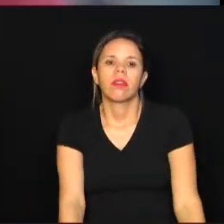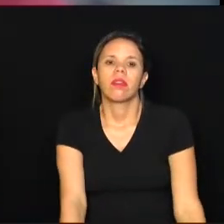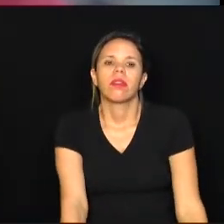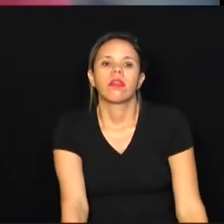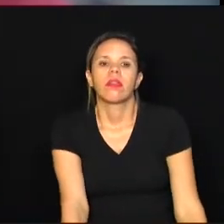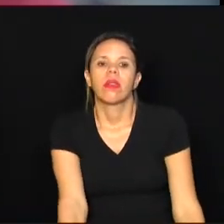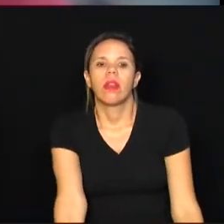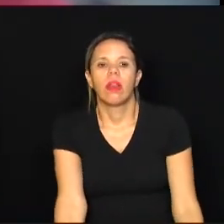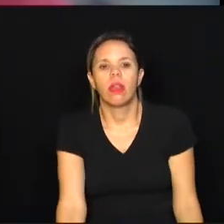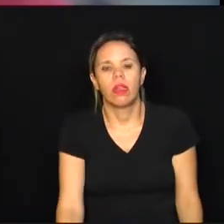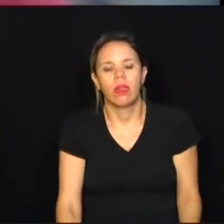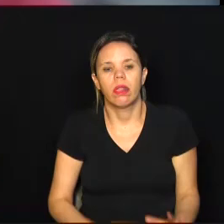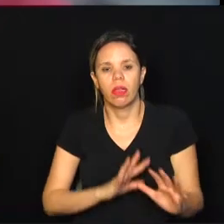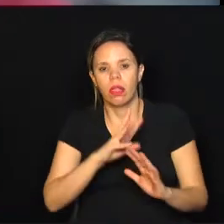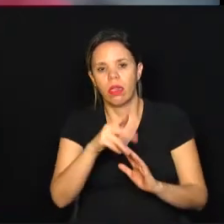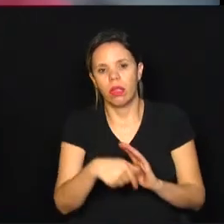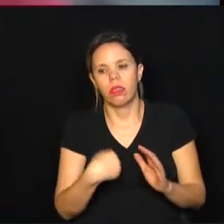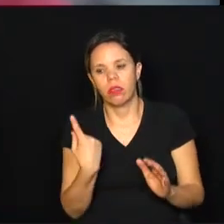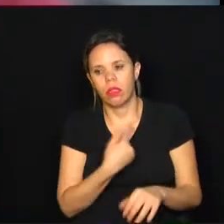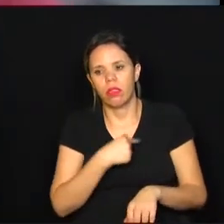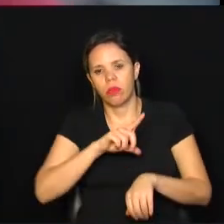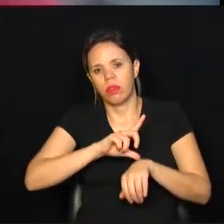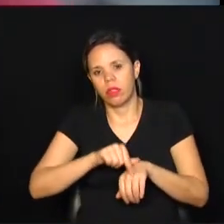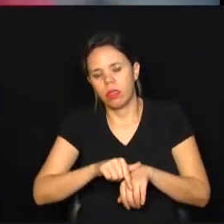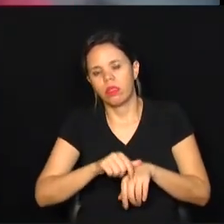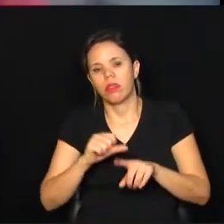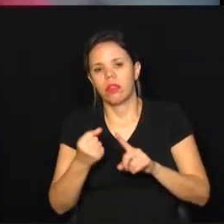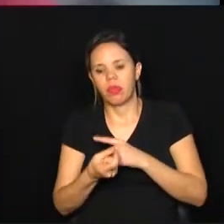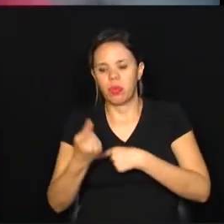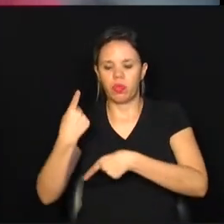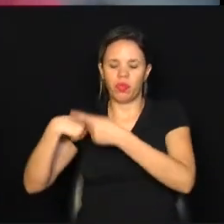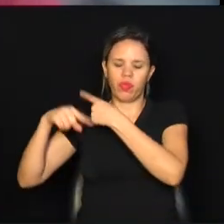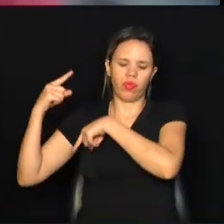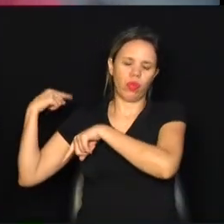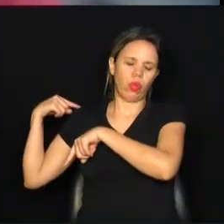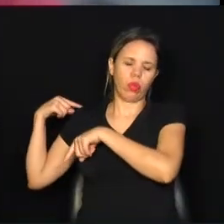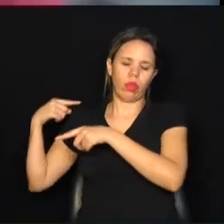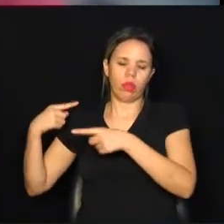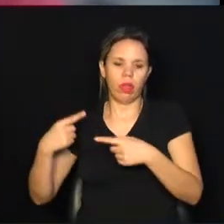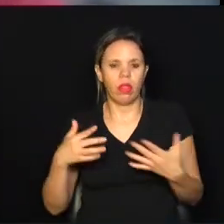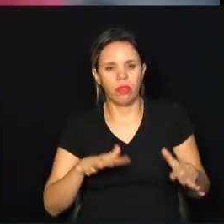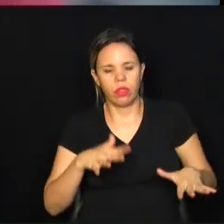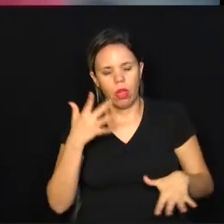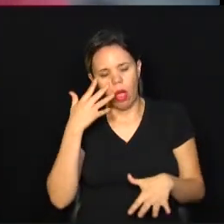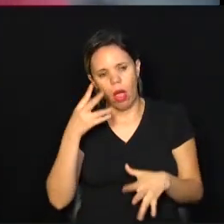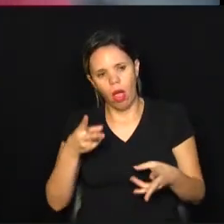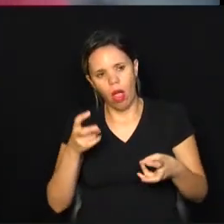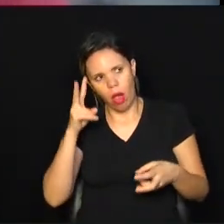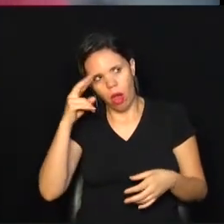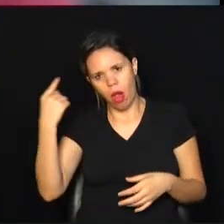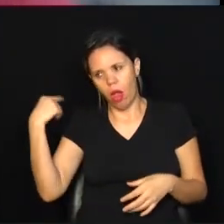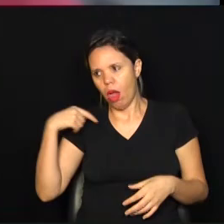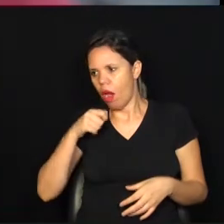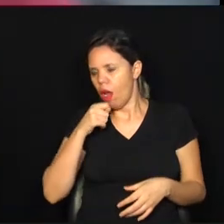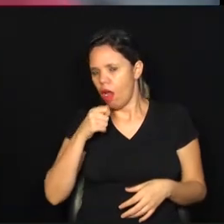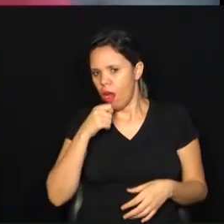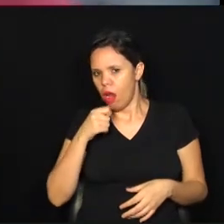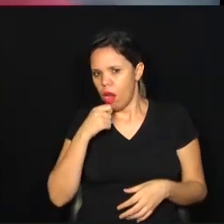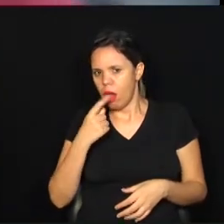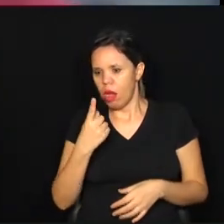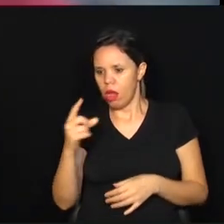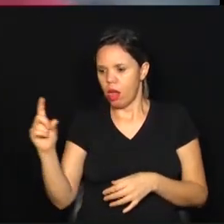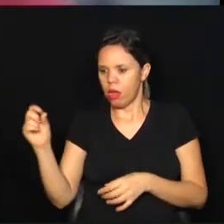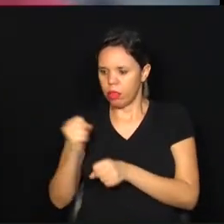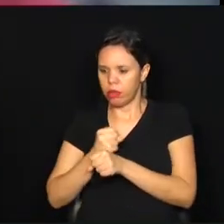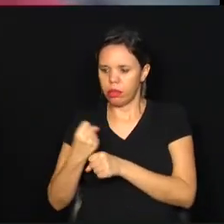Do ponto de vista ambiental, do ponto de vista social, acho que a gente retrocedeu tanto que às vezes eu olho para a história e parece que nós estamos há 100 anos